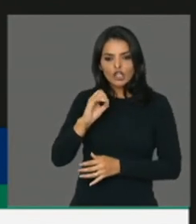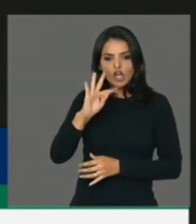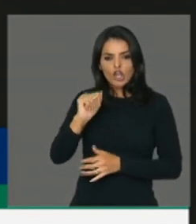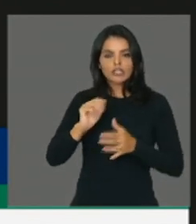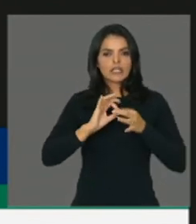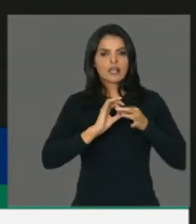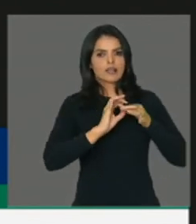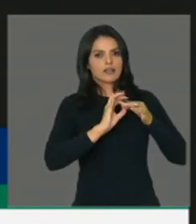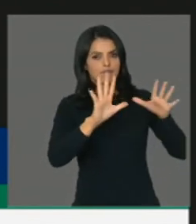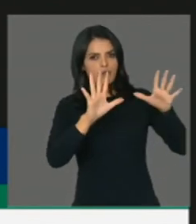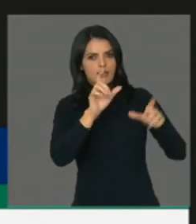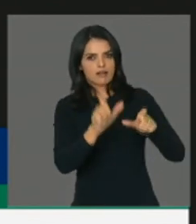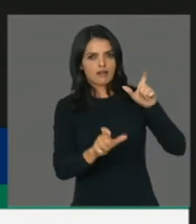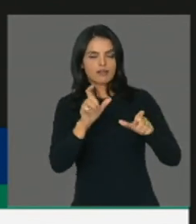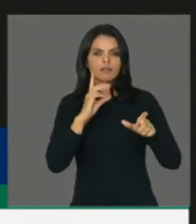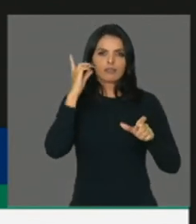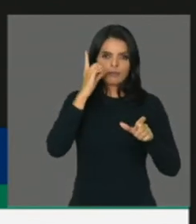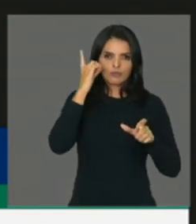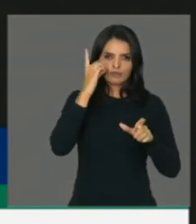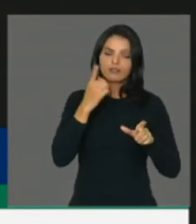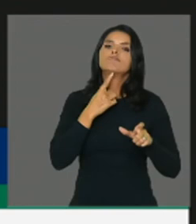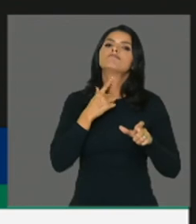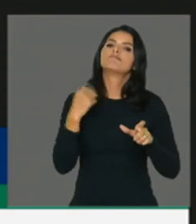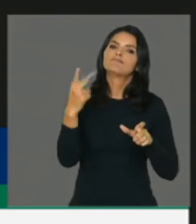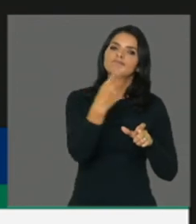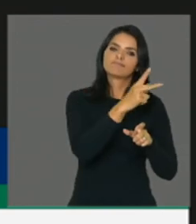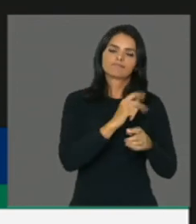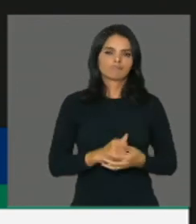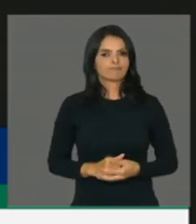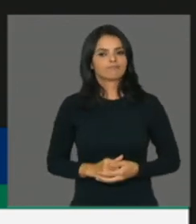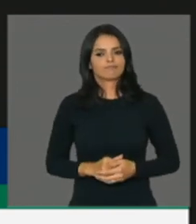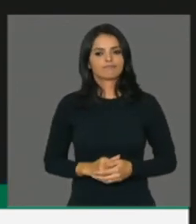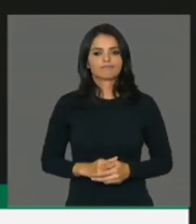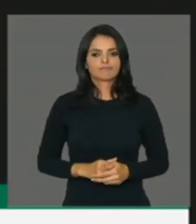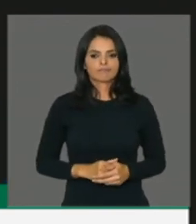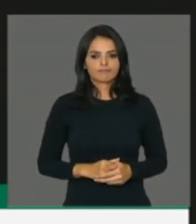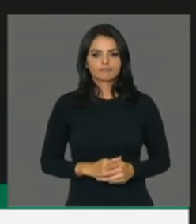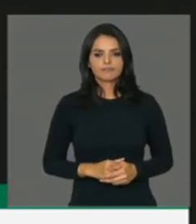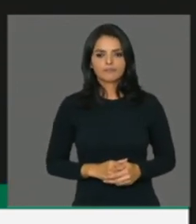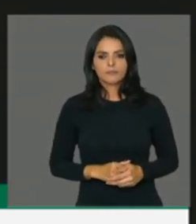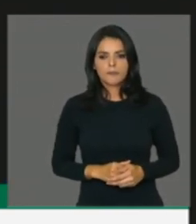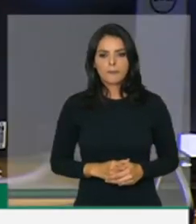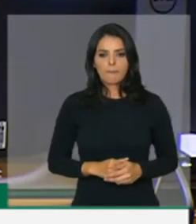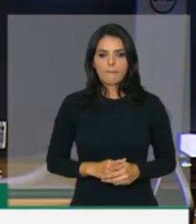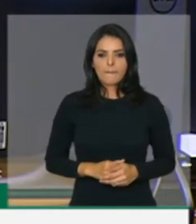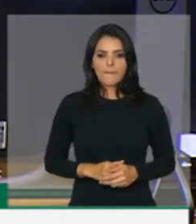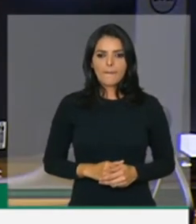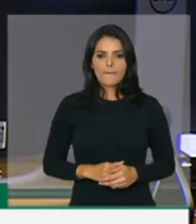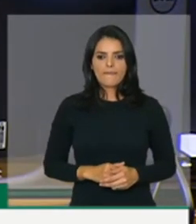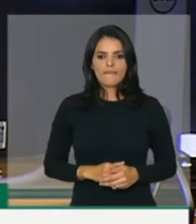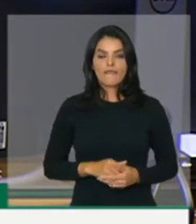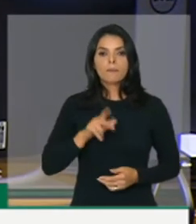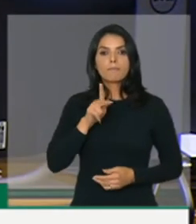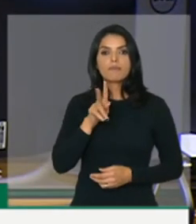Patriota libera os seus parlamentares conforme sua consciência. Muito obrigado. Como vota o